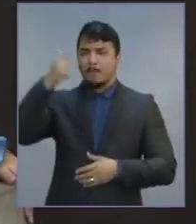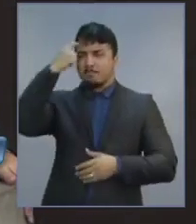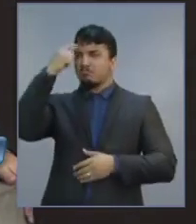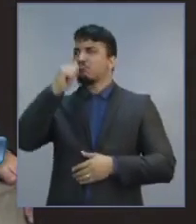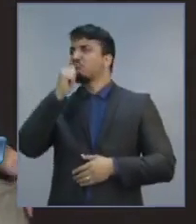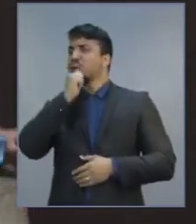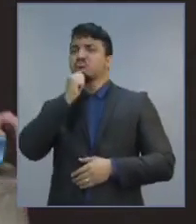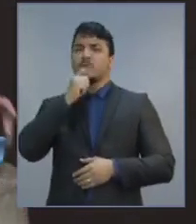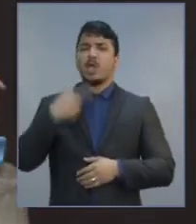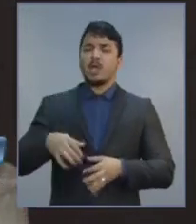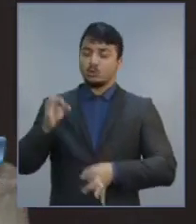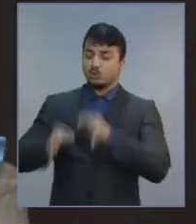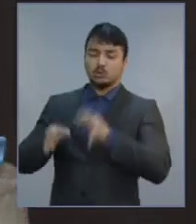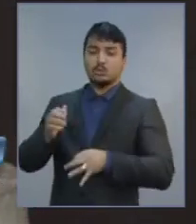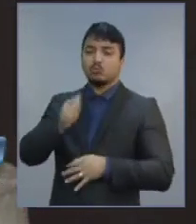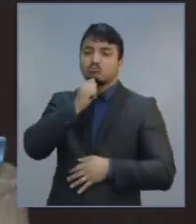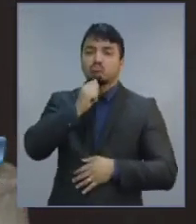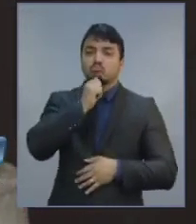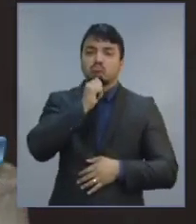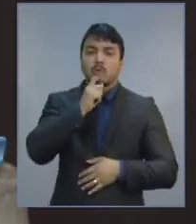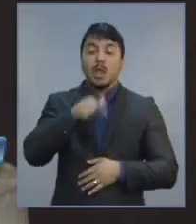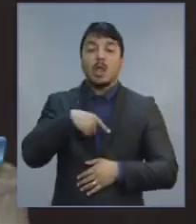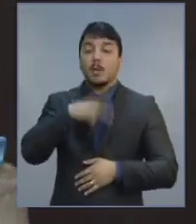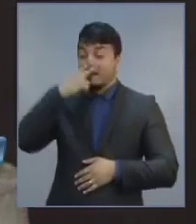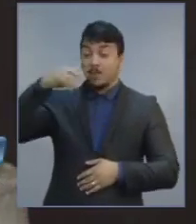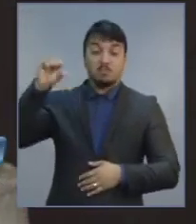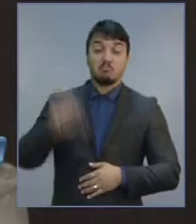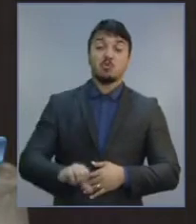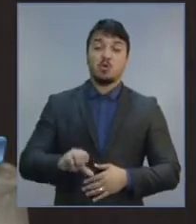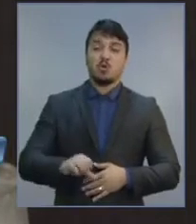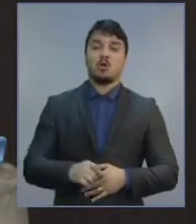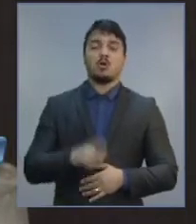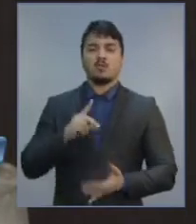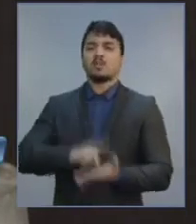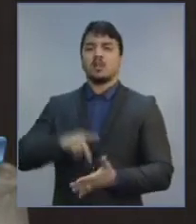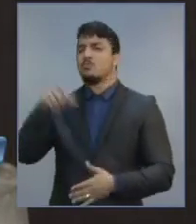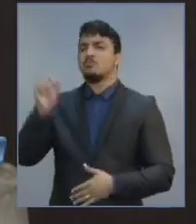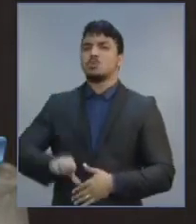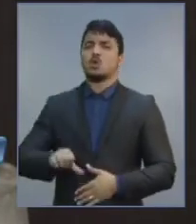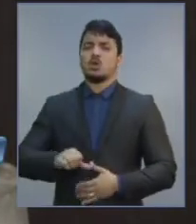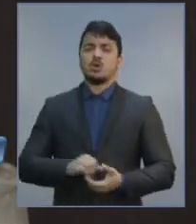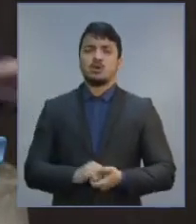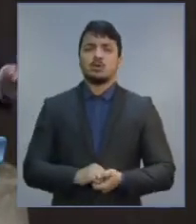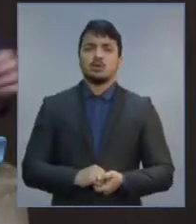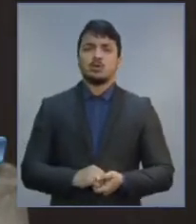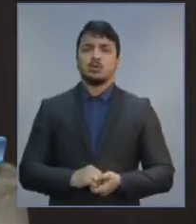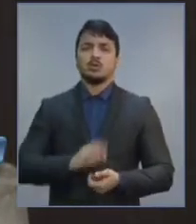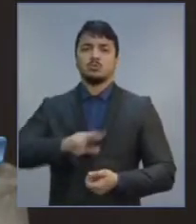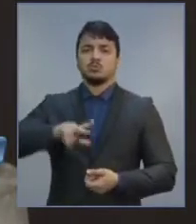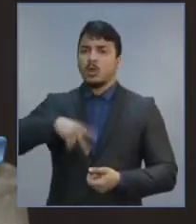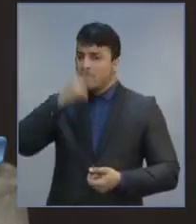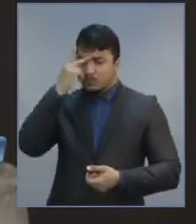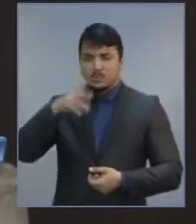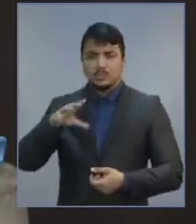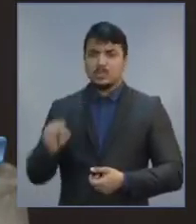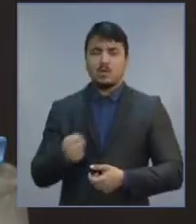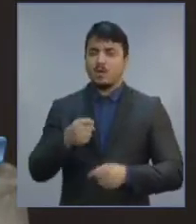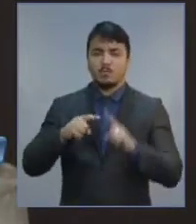pensadas pelo judiciário, esse é o pior caminho. Esse é o pior caminho. Não tem como salvar esse